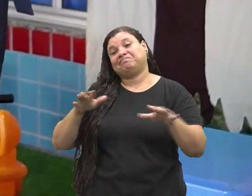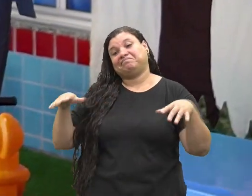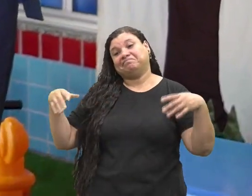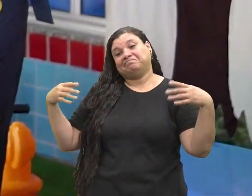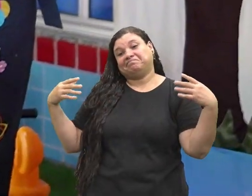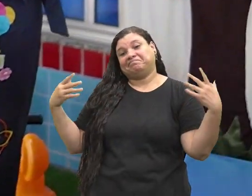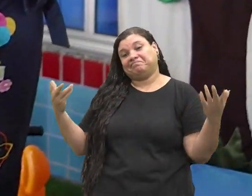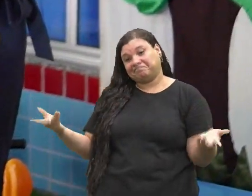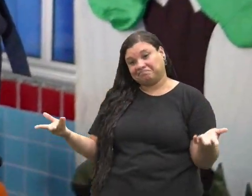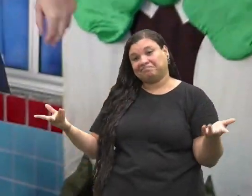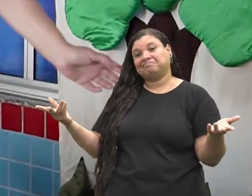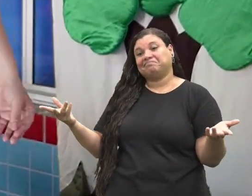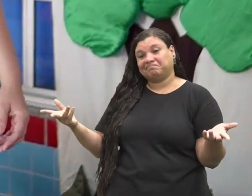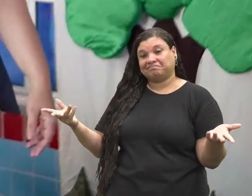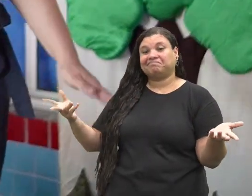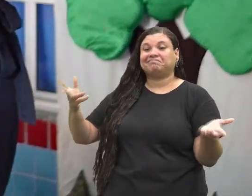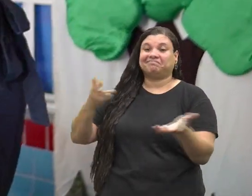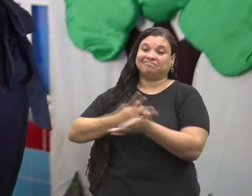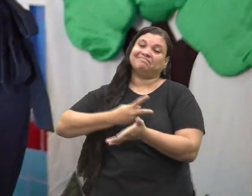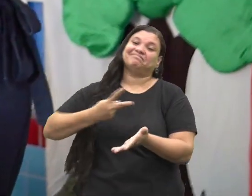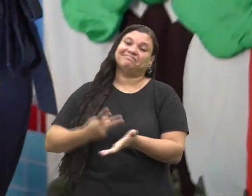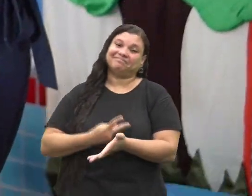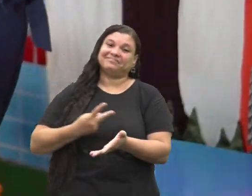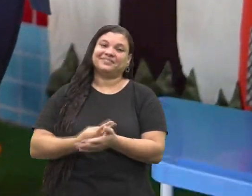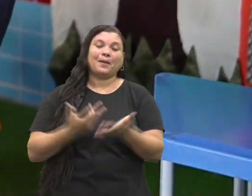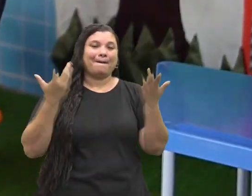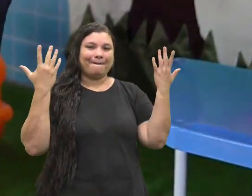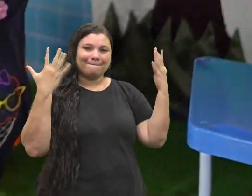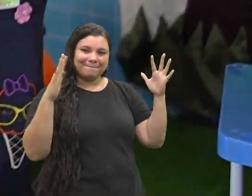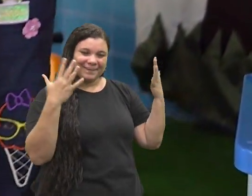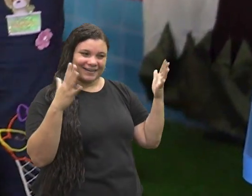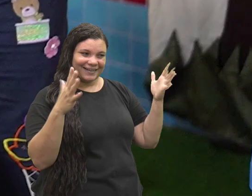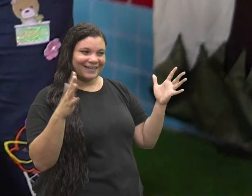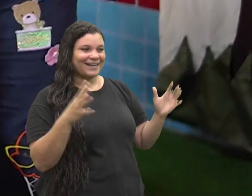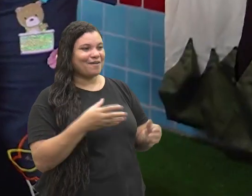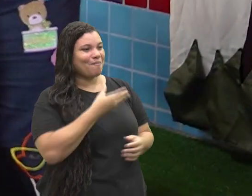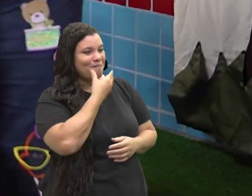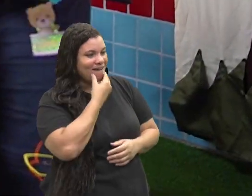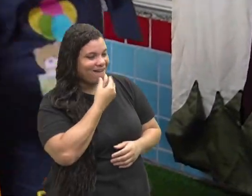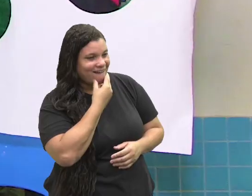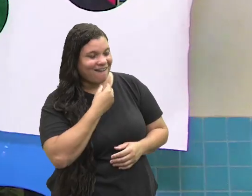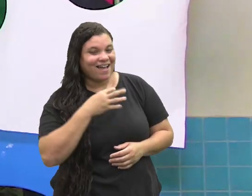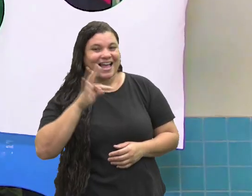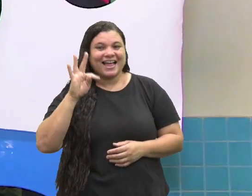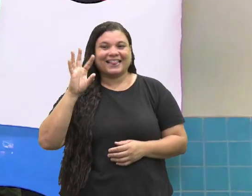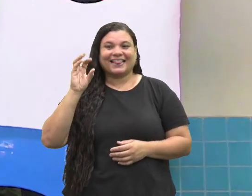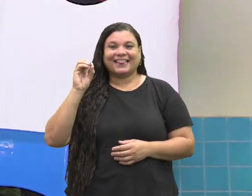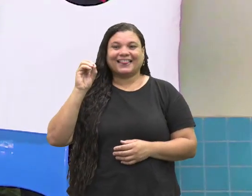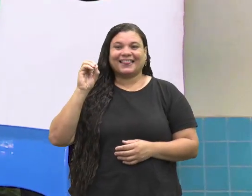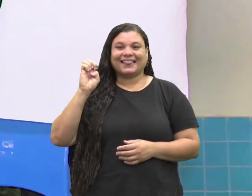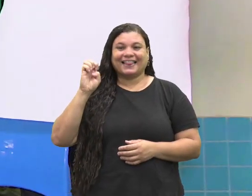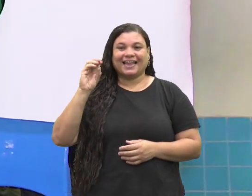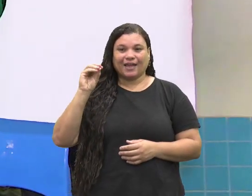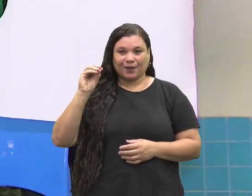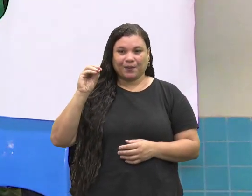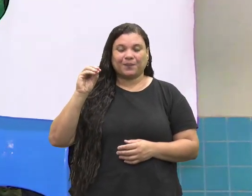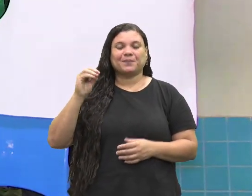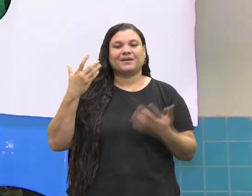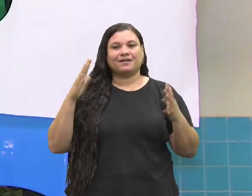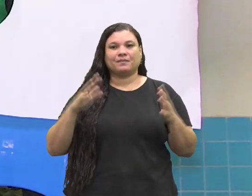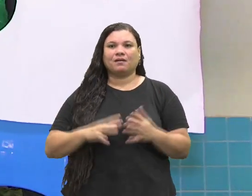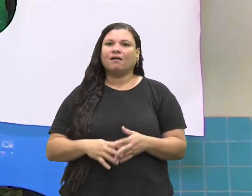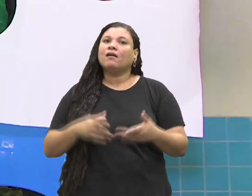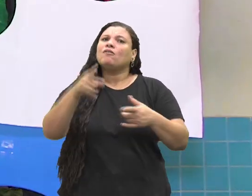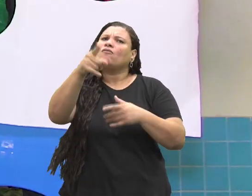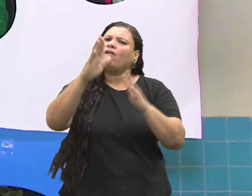Ah! Eu errei, Solange! Parabéns, Theo! E aí, gente? Vocês gostaram